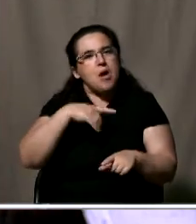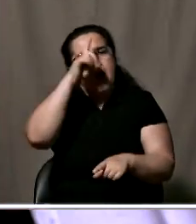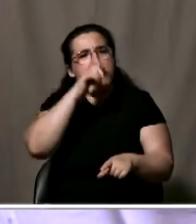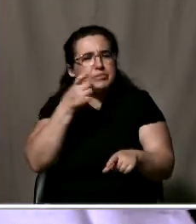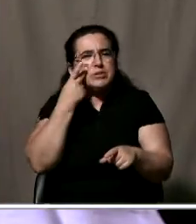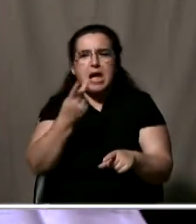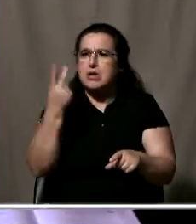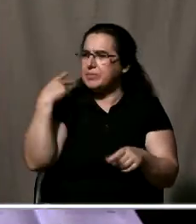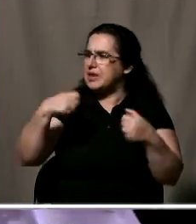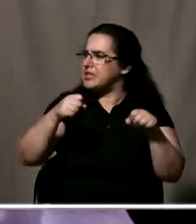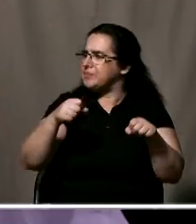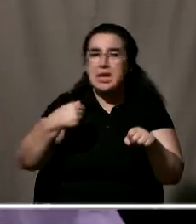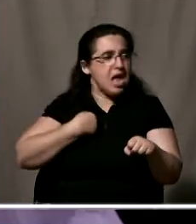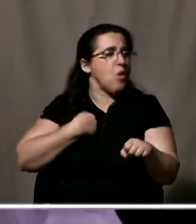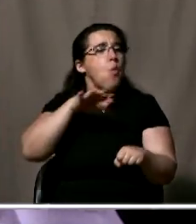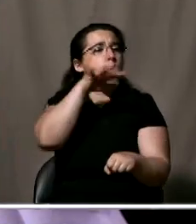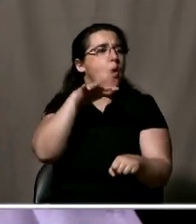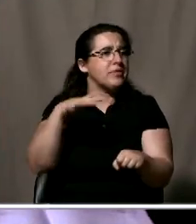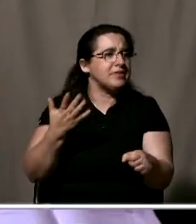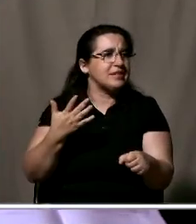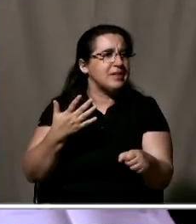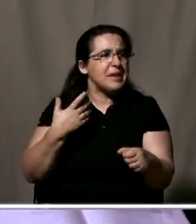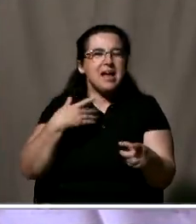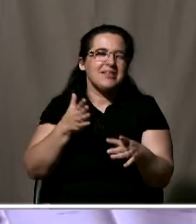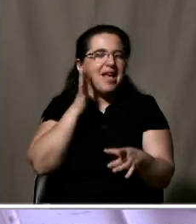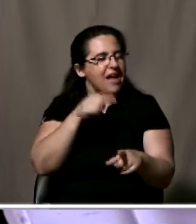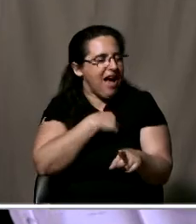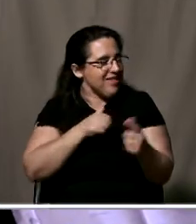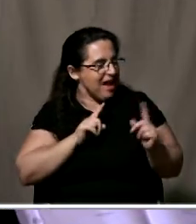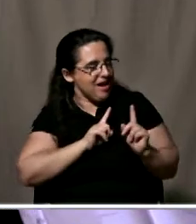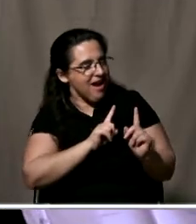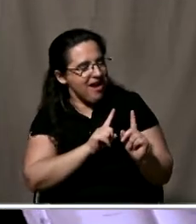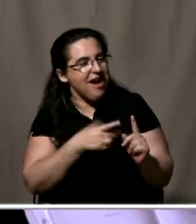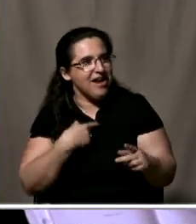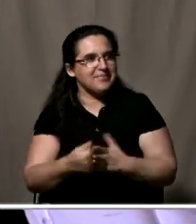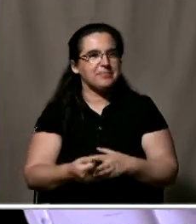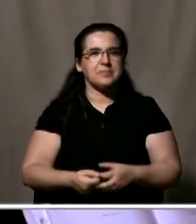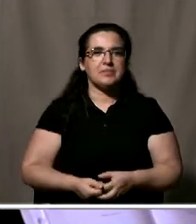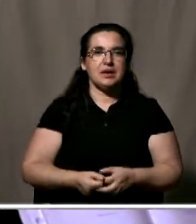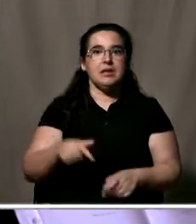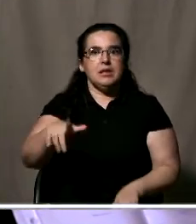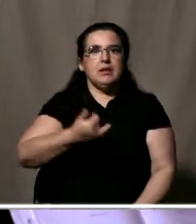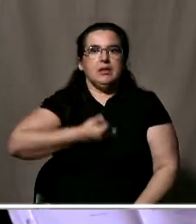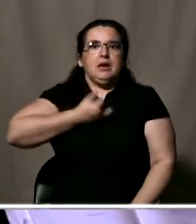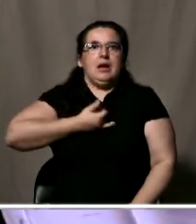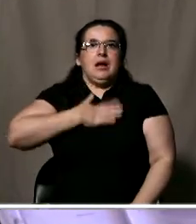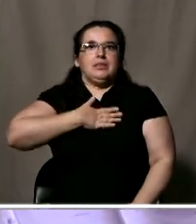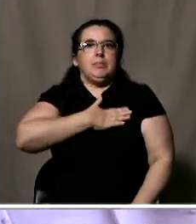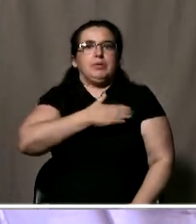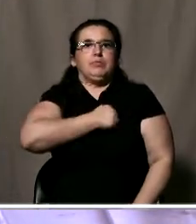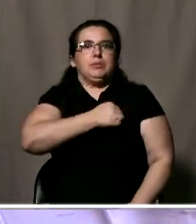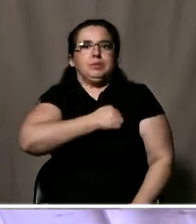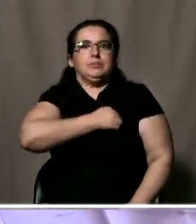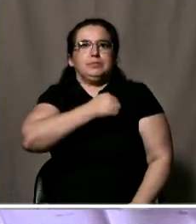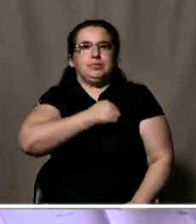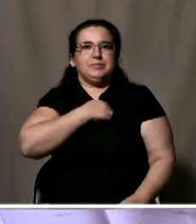olhar para trás para ver onde é que eu estou, para ver se eu estou a conseguir acompanhá-lo. Now it scares me even worse. Isso assusta-me ainda mais. He's